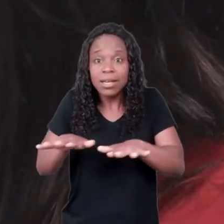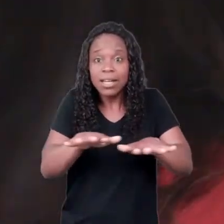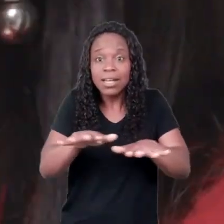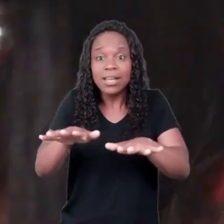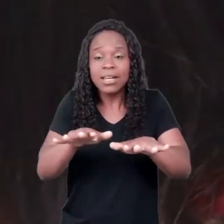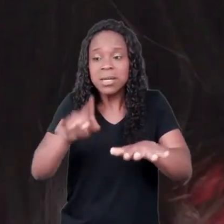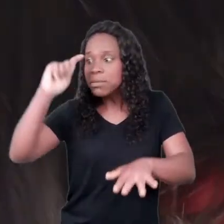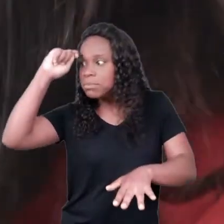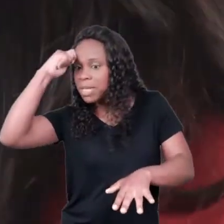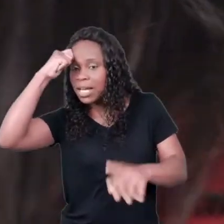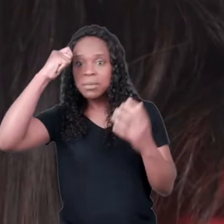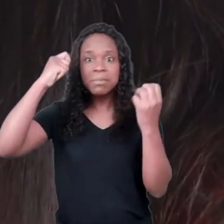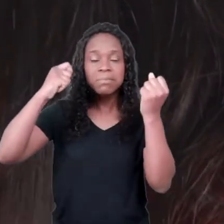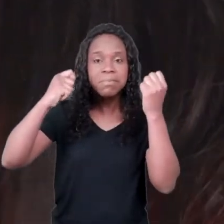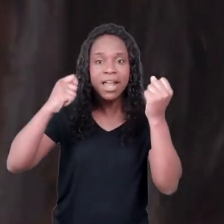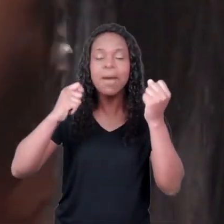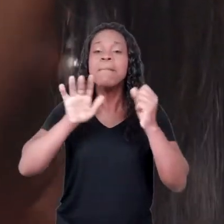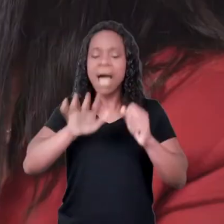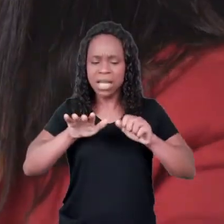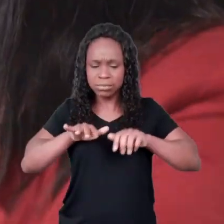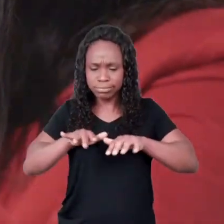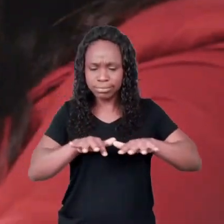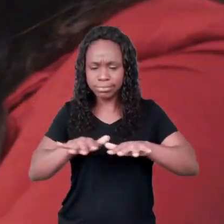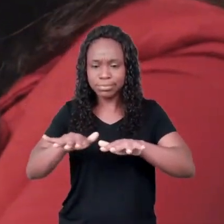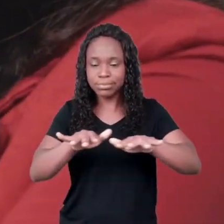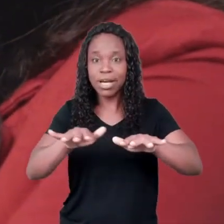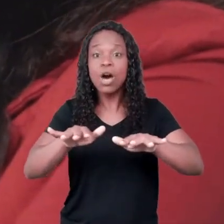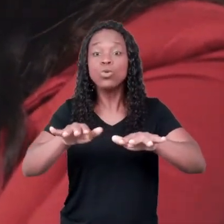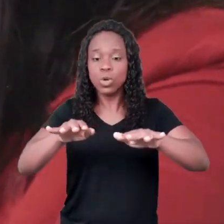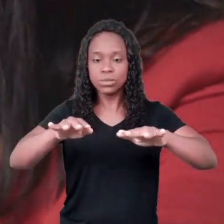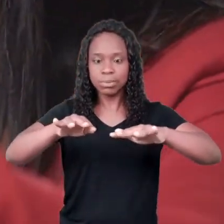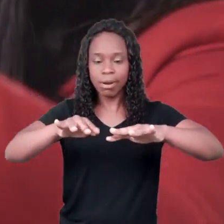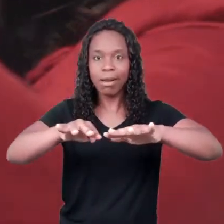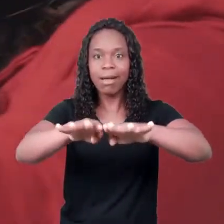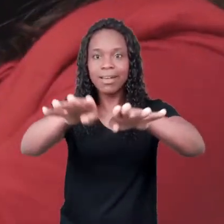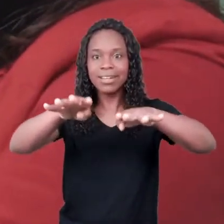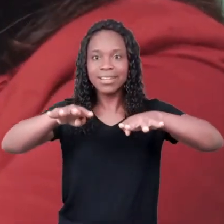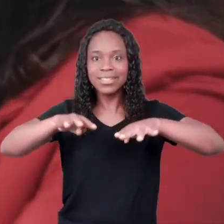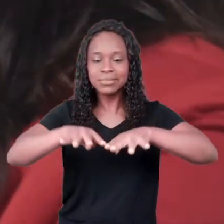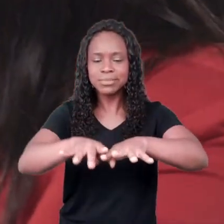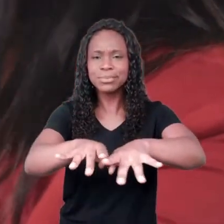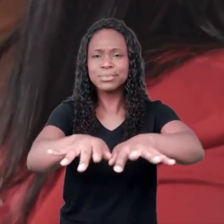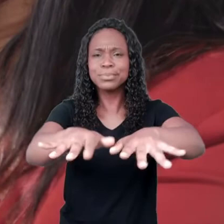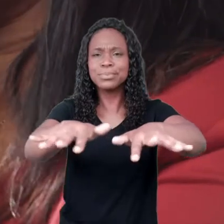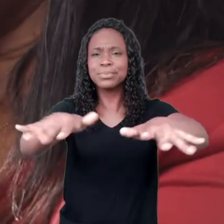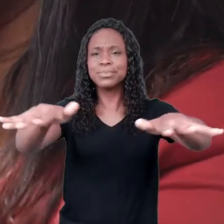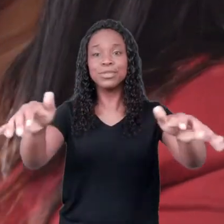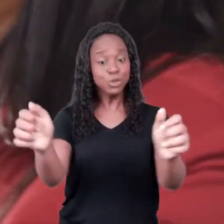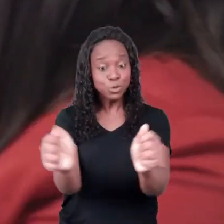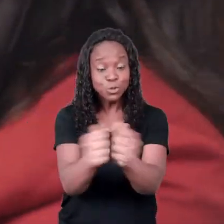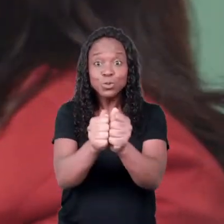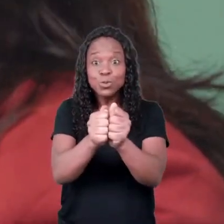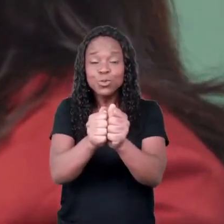branco, o outro é negro, como o próprio nome diz. Até que chega um momento que eles desembocam juntos e aí eles se